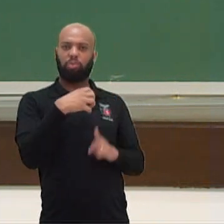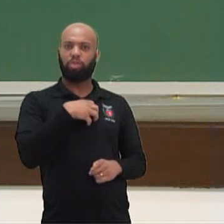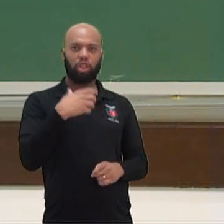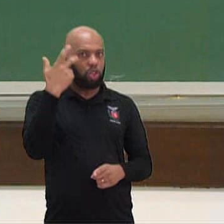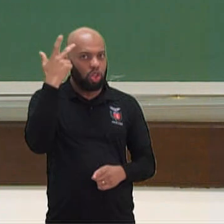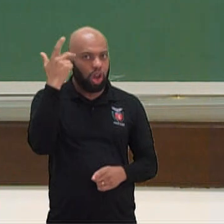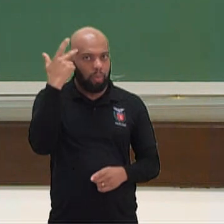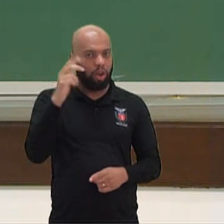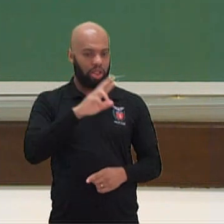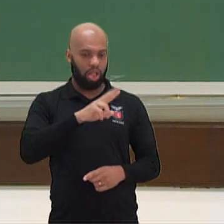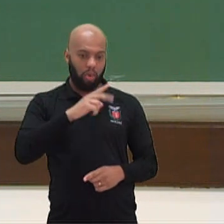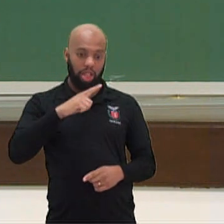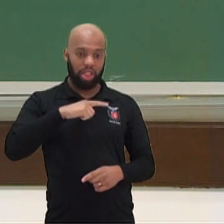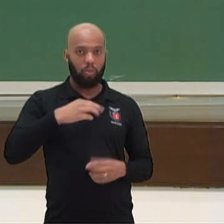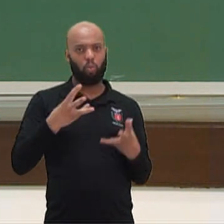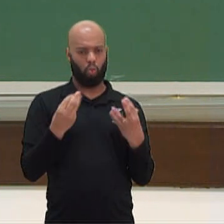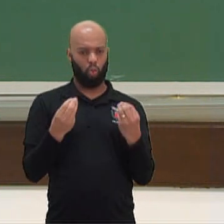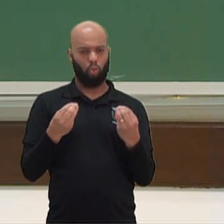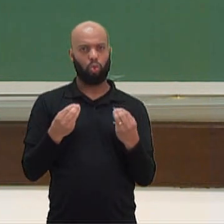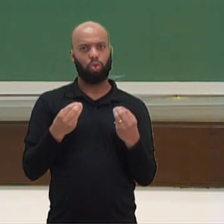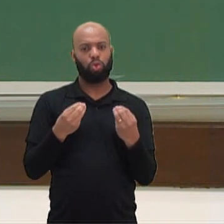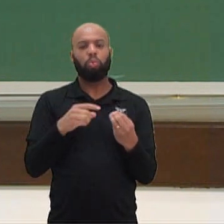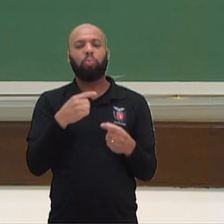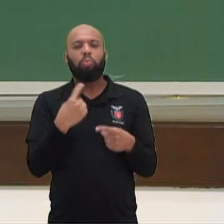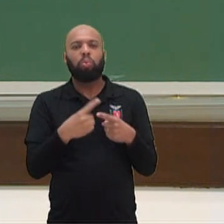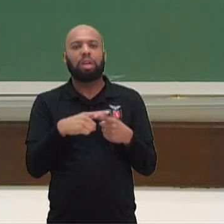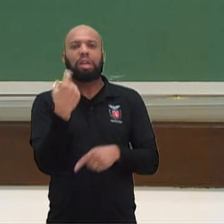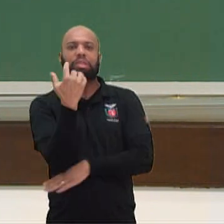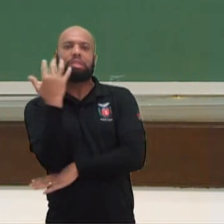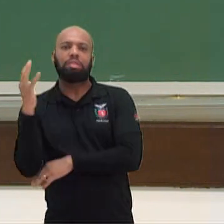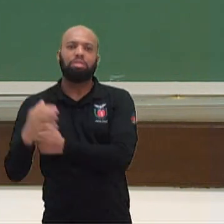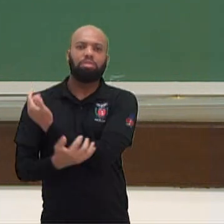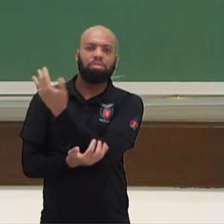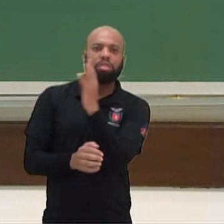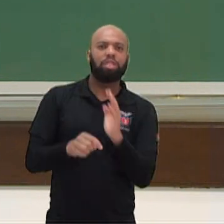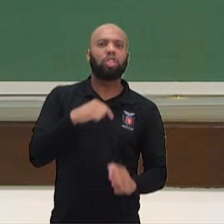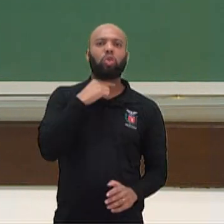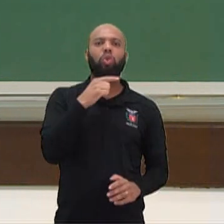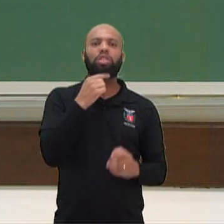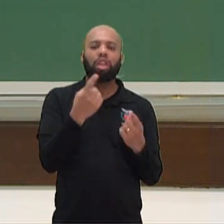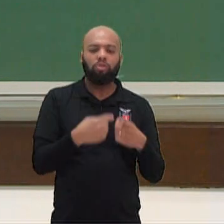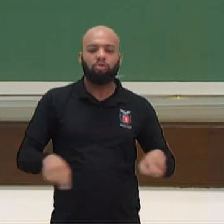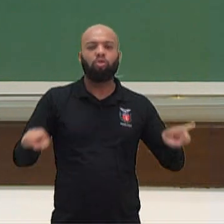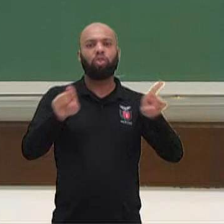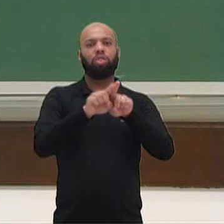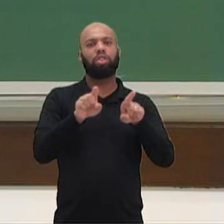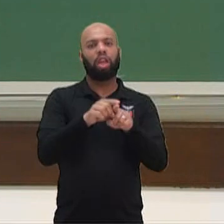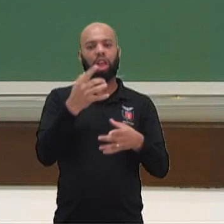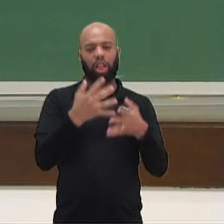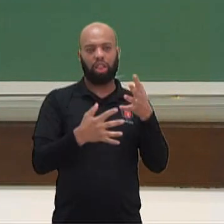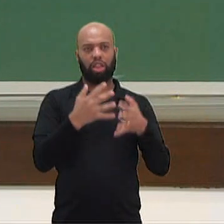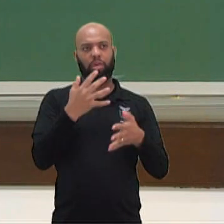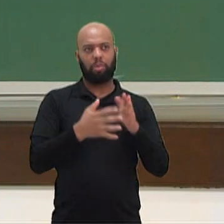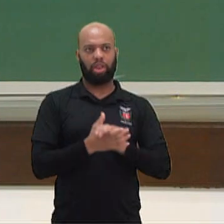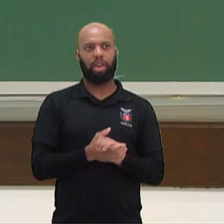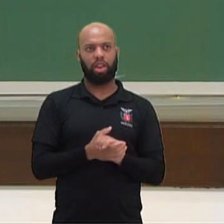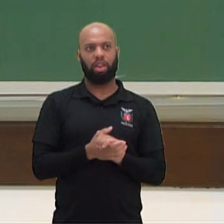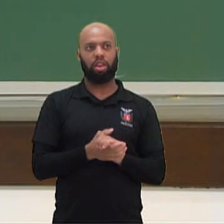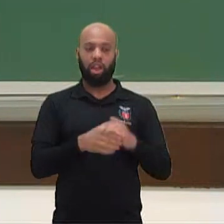do regulável, né, para que a natureza possa se recompor. E aí acaba atrapalhando aquele ciclo do ecossistema,